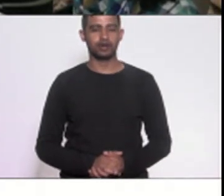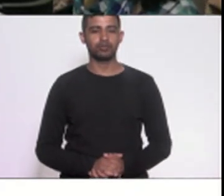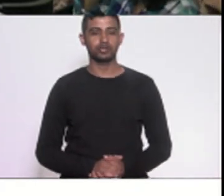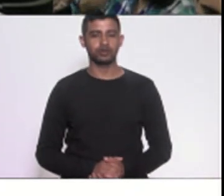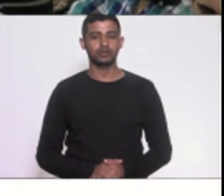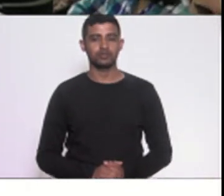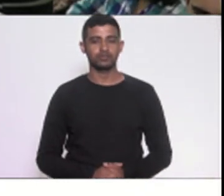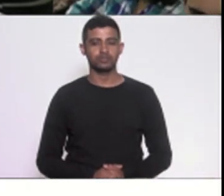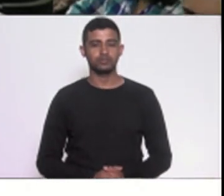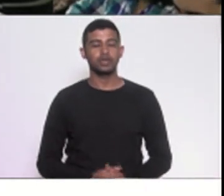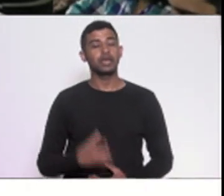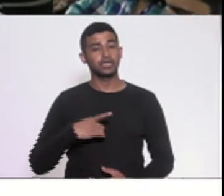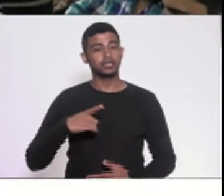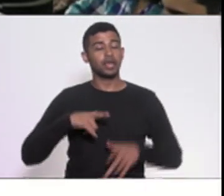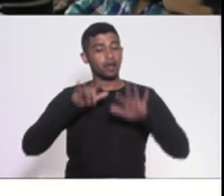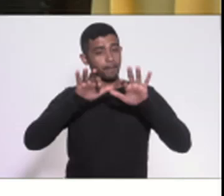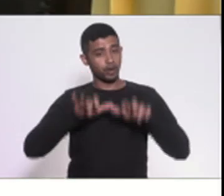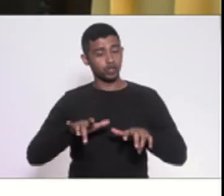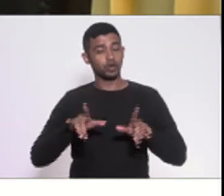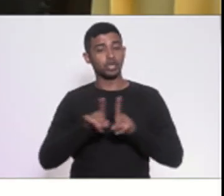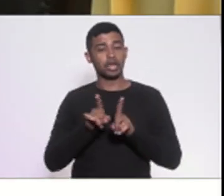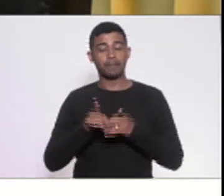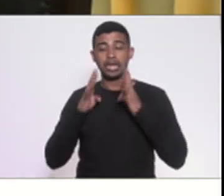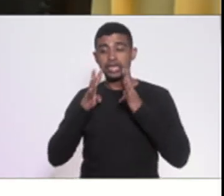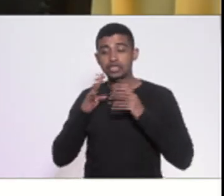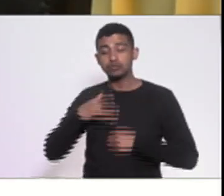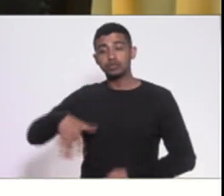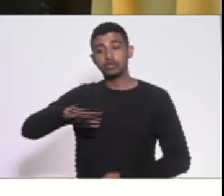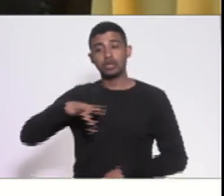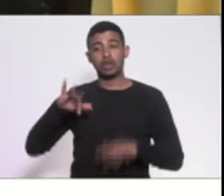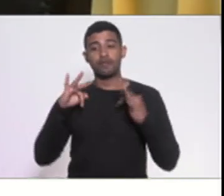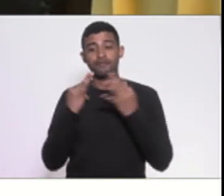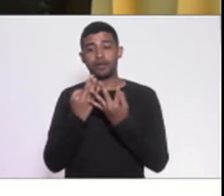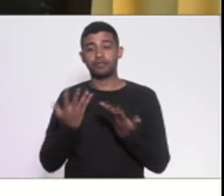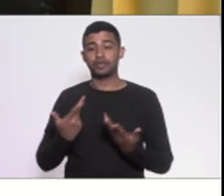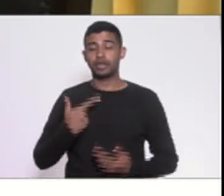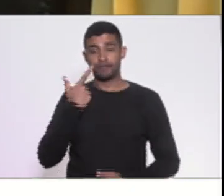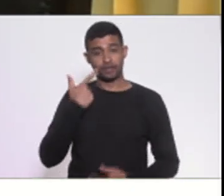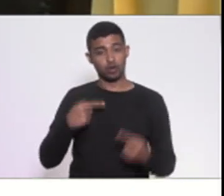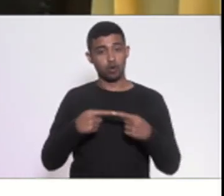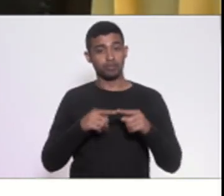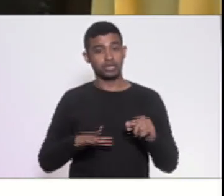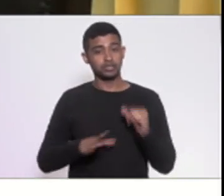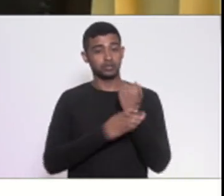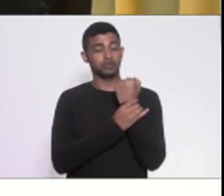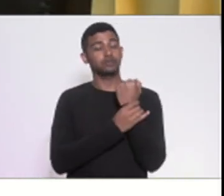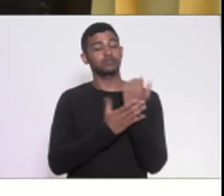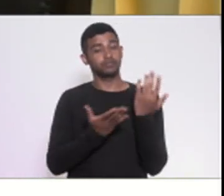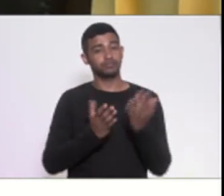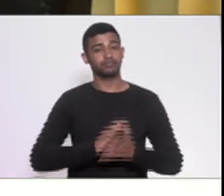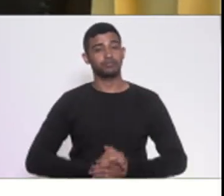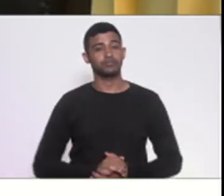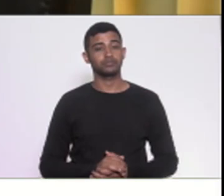protocolos para atendimento às sobreviventes e familiares. É exatamente isso, é a segurança. Mas